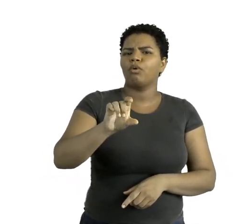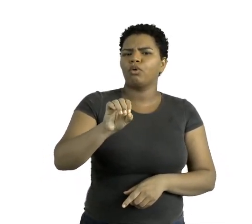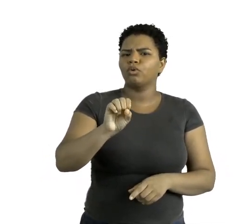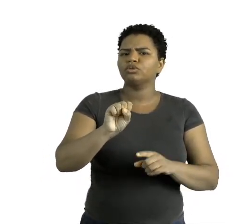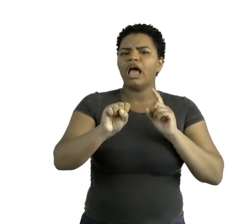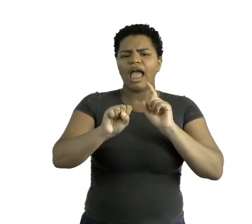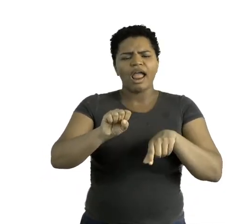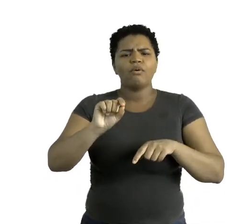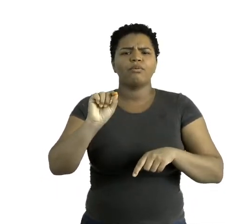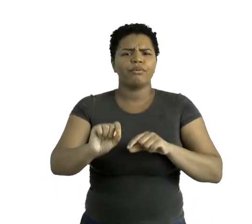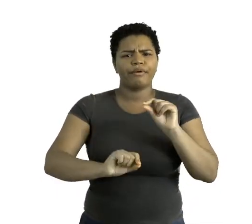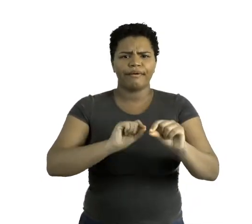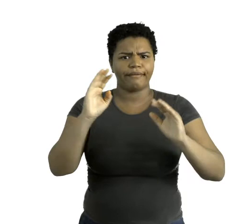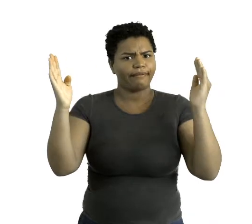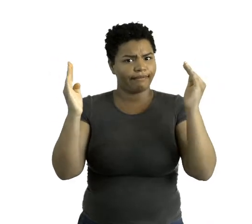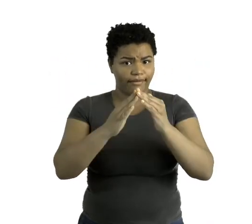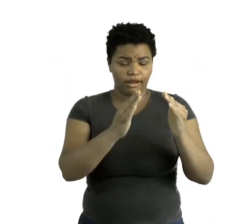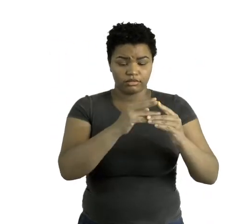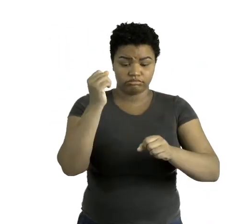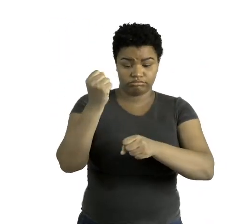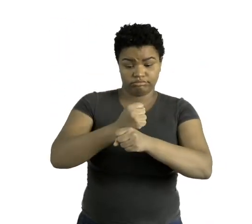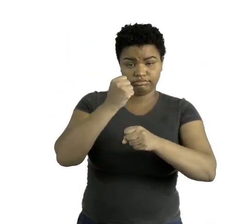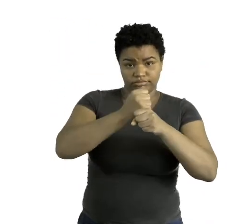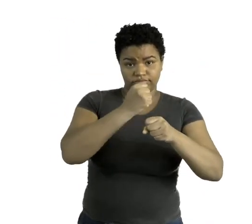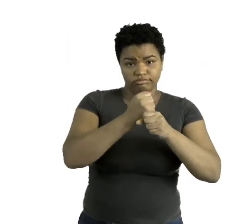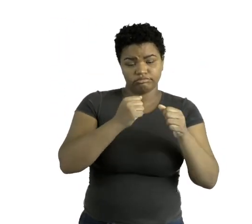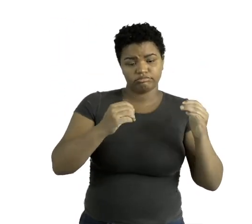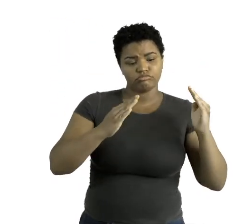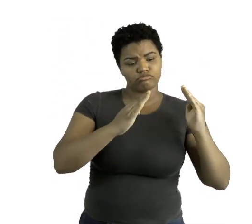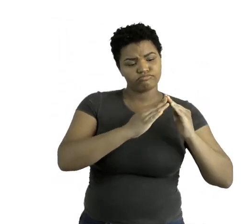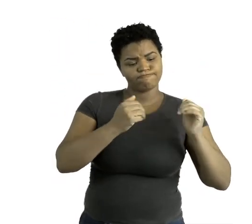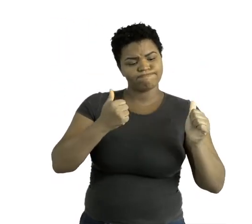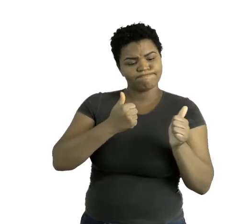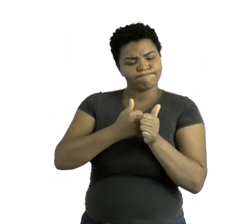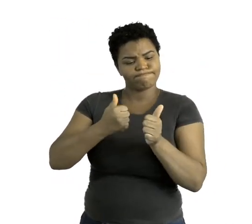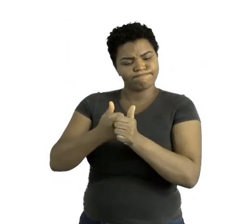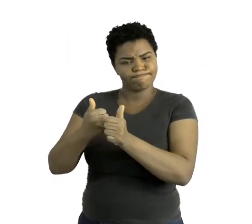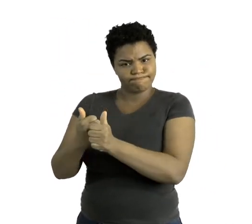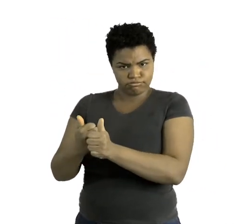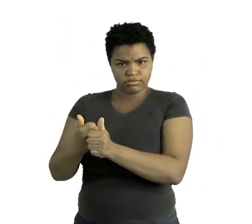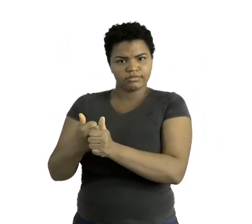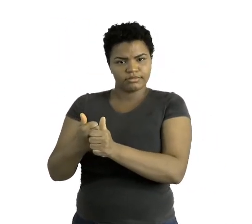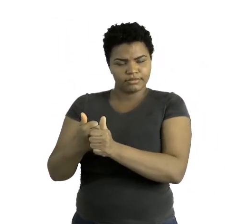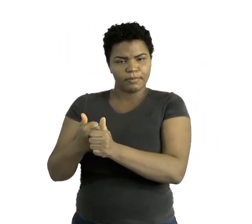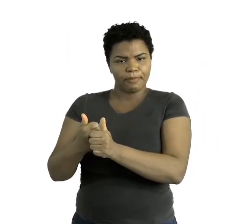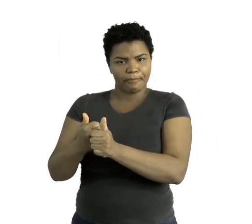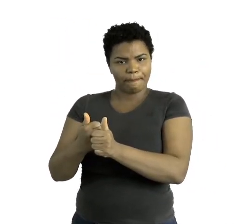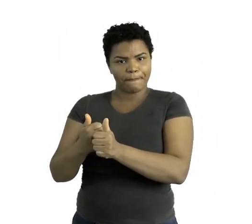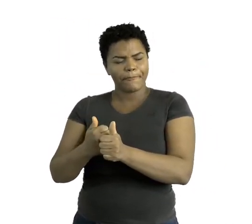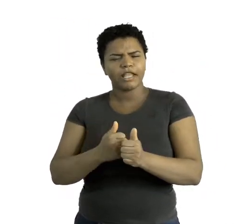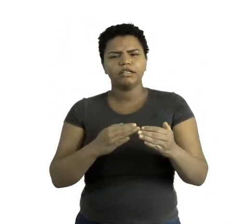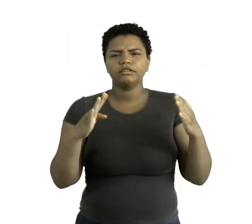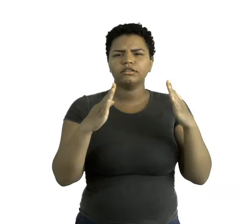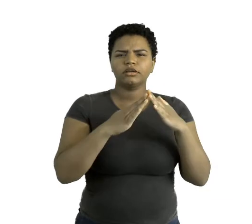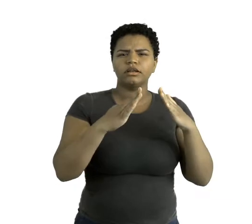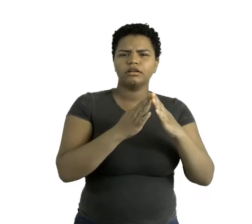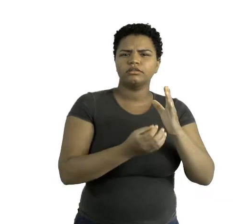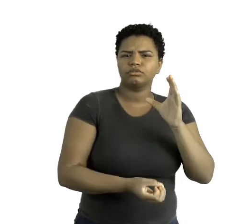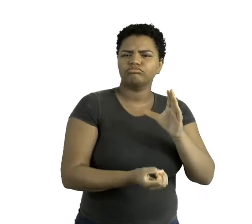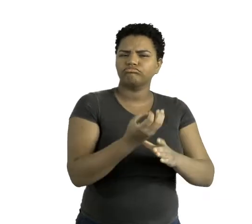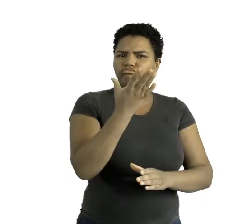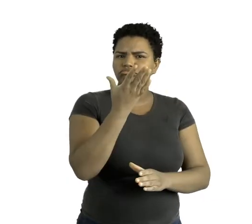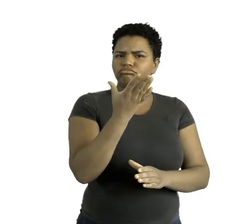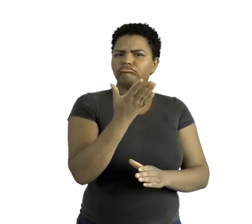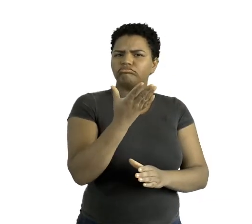eram construídas perto uma das outras. Então, essas casas, quando eles fugiam de longe, quando eles